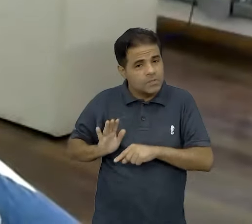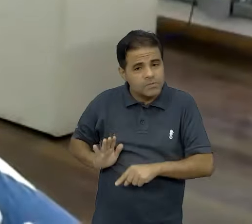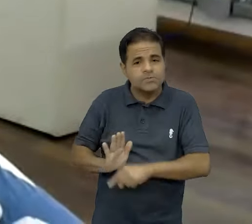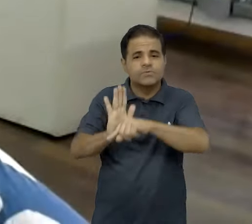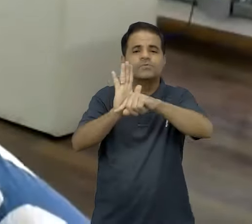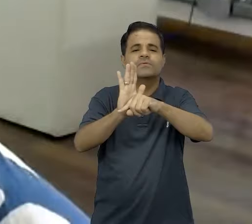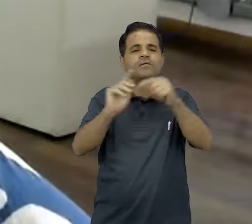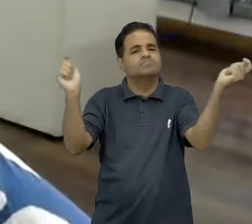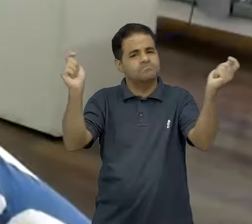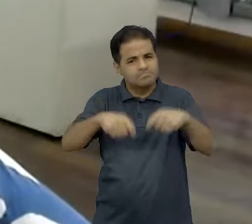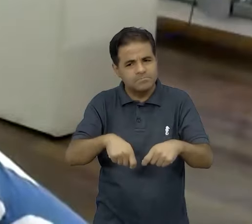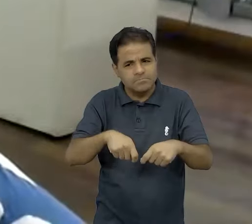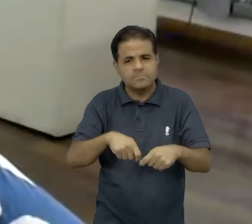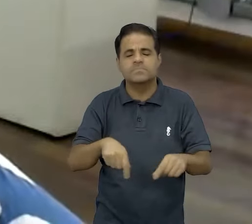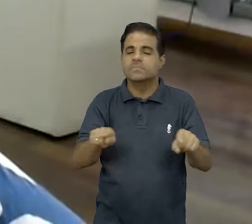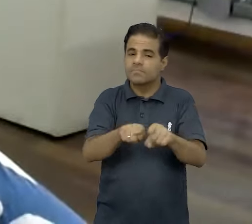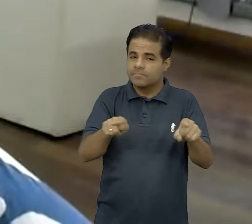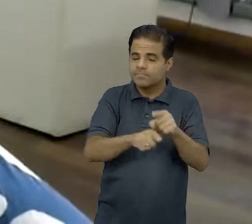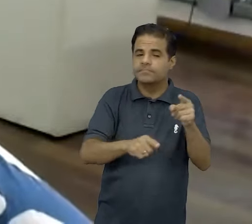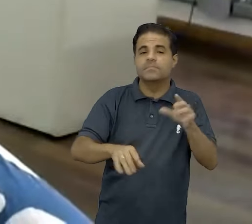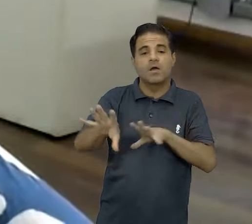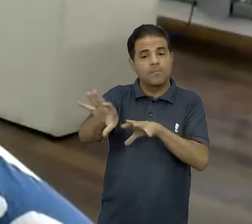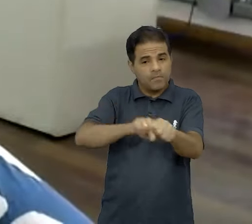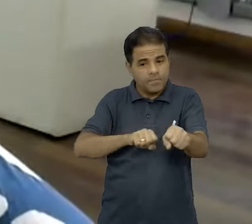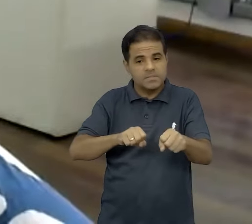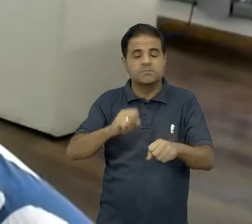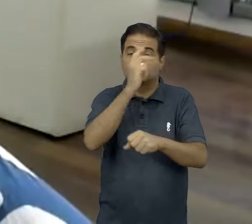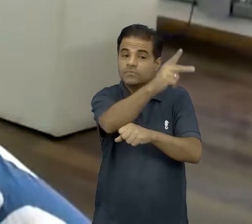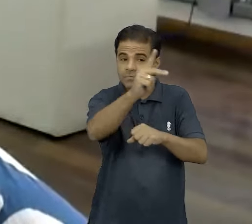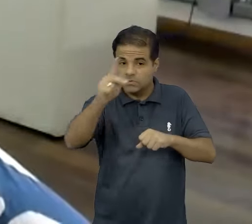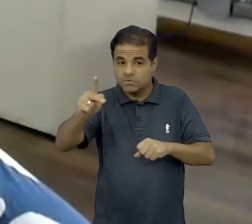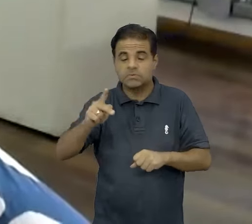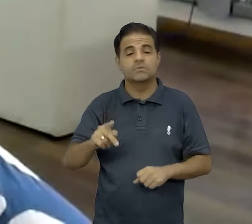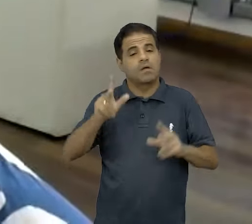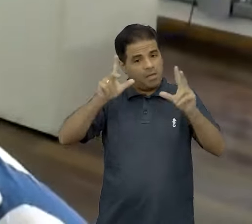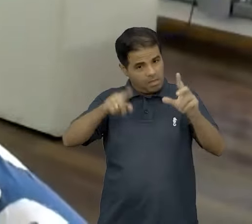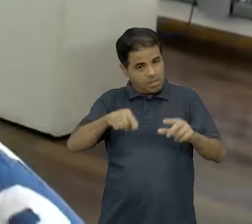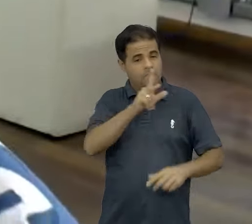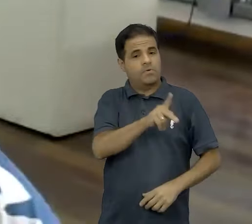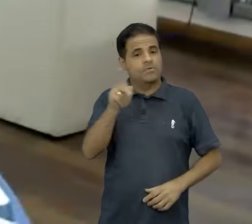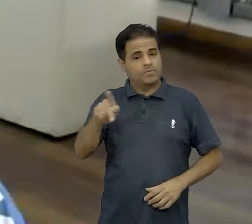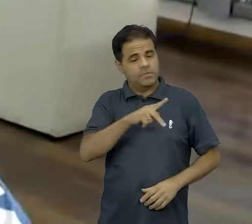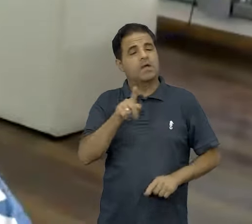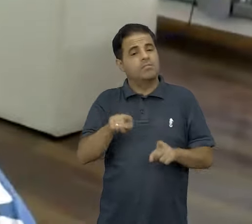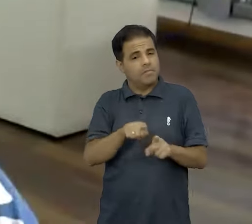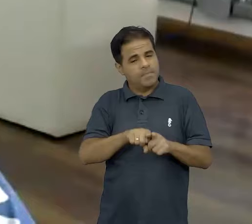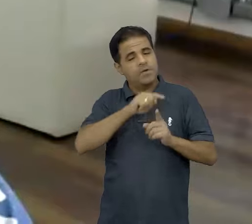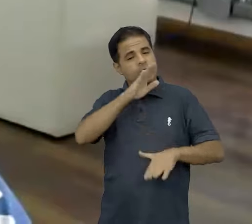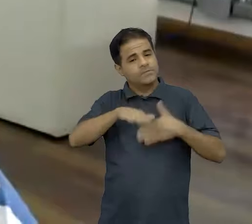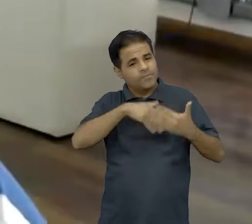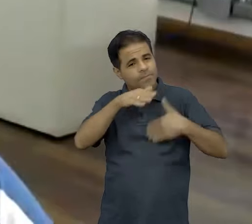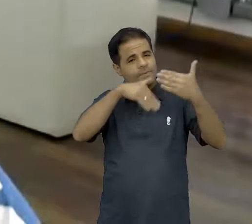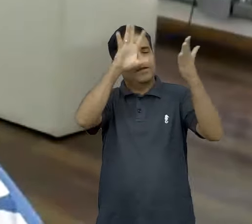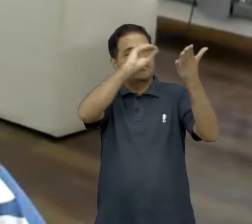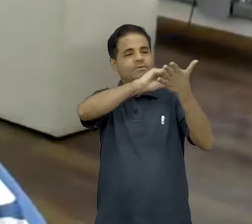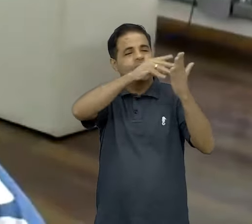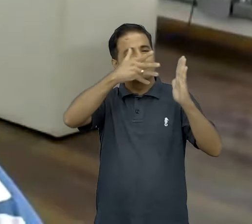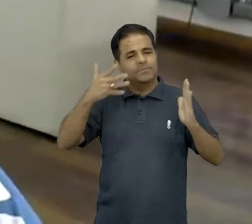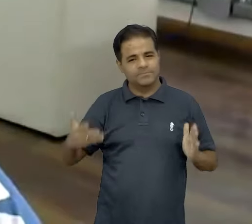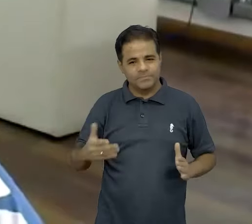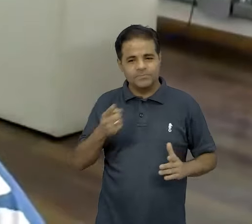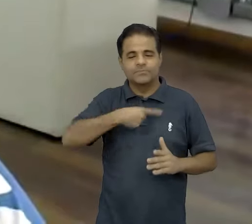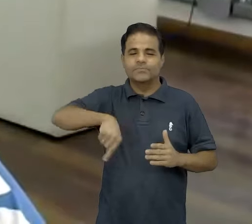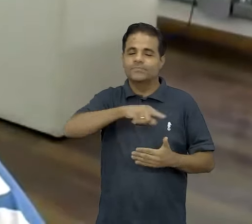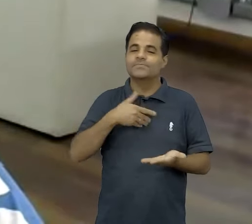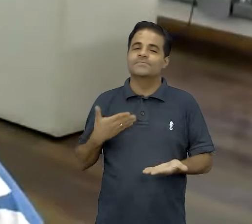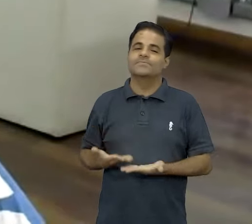contribuir aí tanto para a formação de vocês enquanto professores, quanto para o desenvolvimento curricular dos nossos